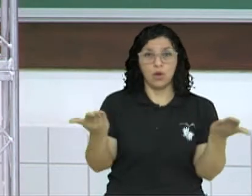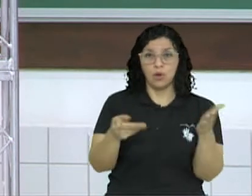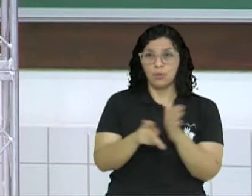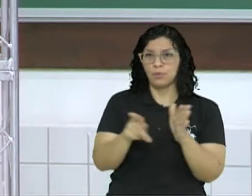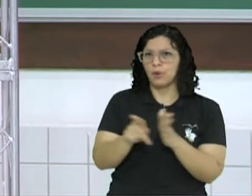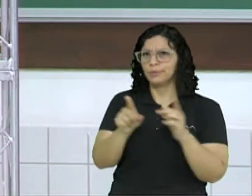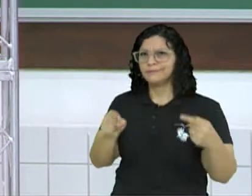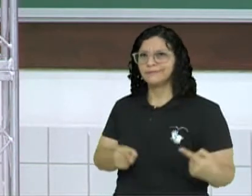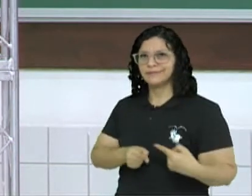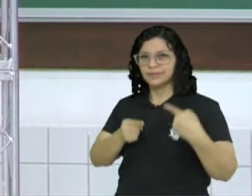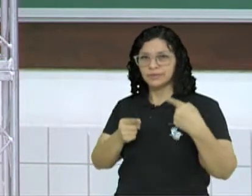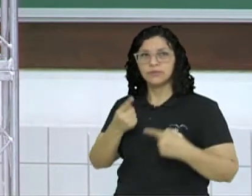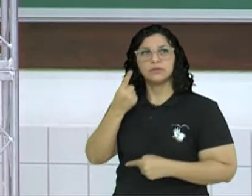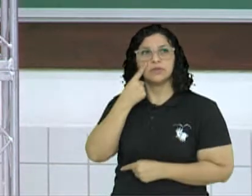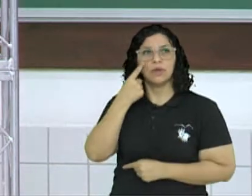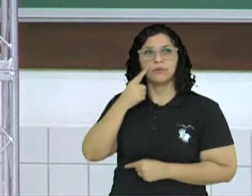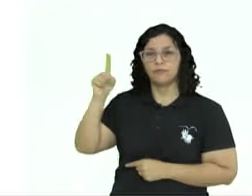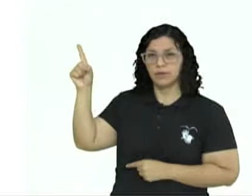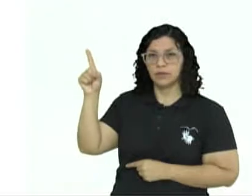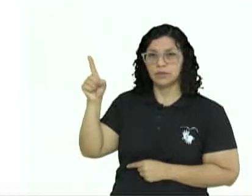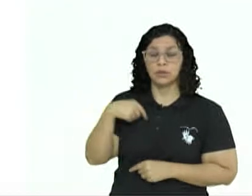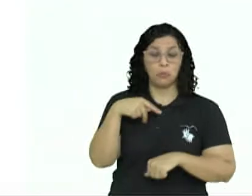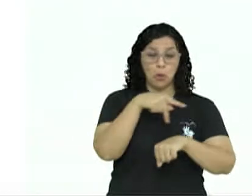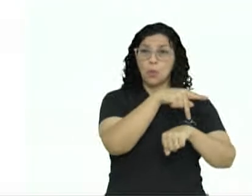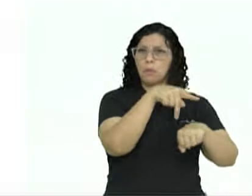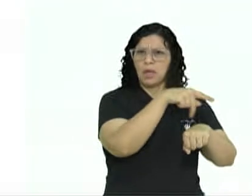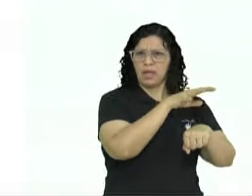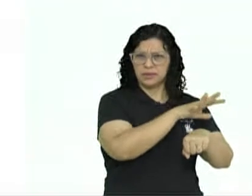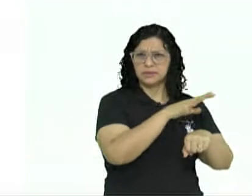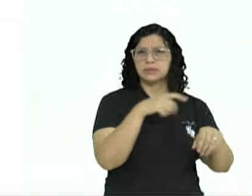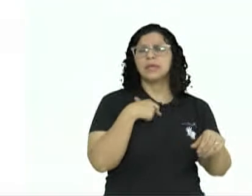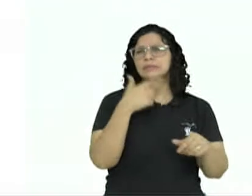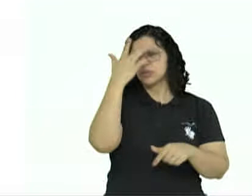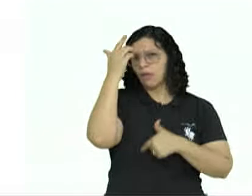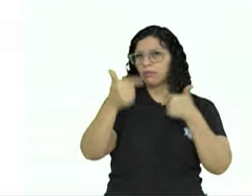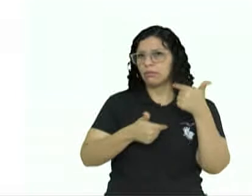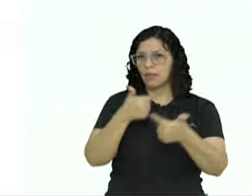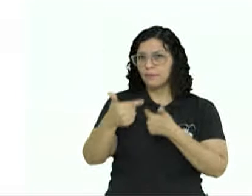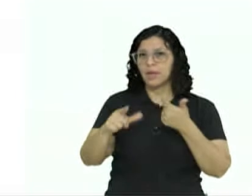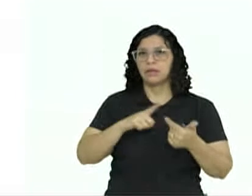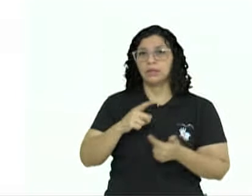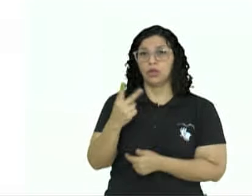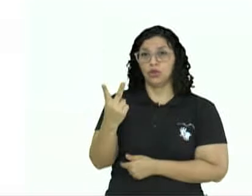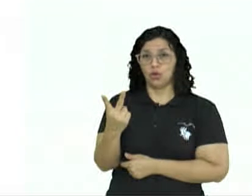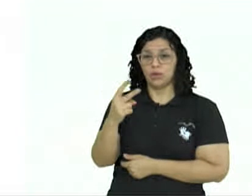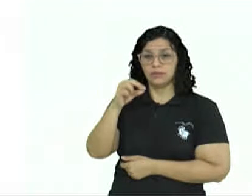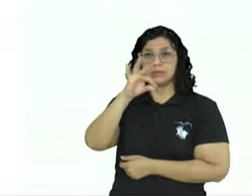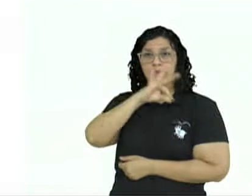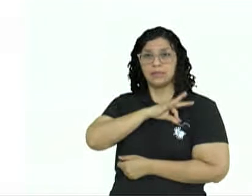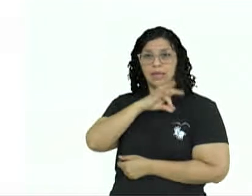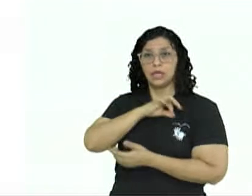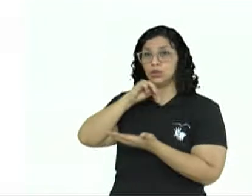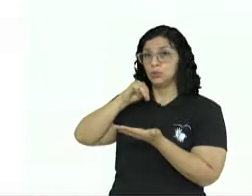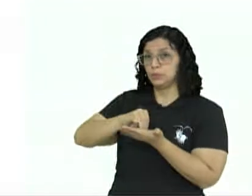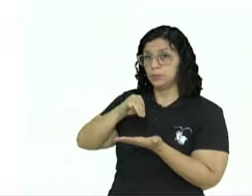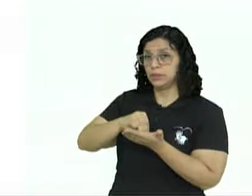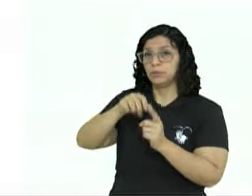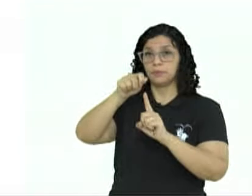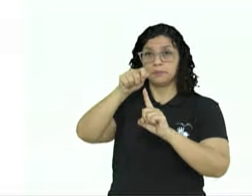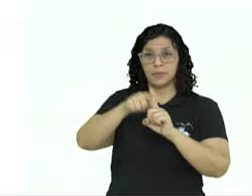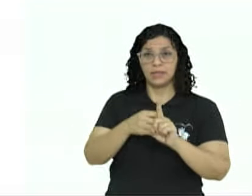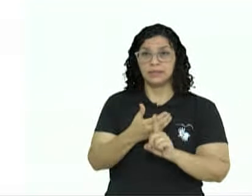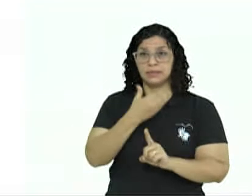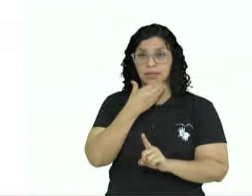um desafio? Olha lá. Em certo país, os trabalhadores recebem 2 salários mínimos em dezembro.